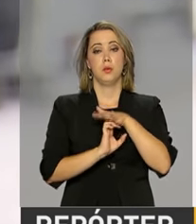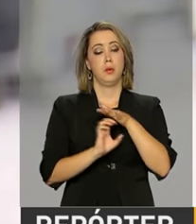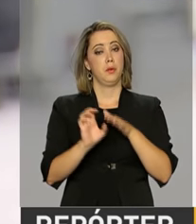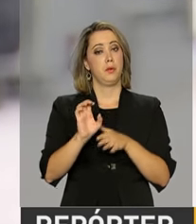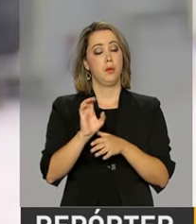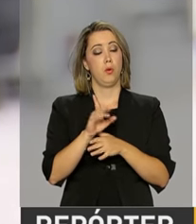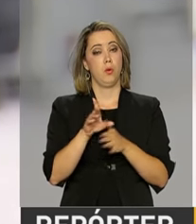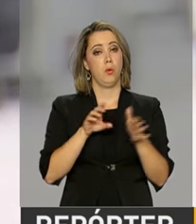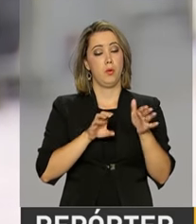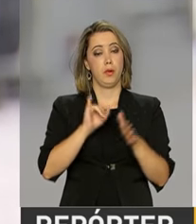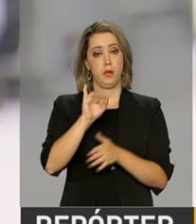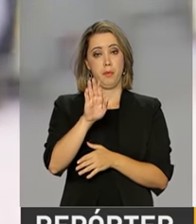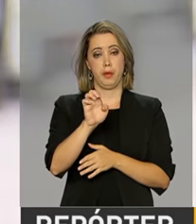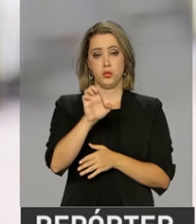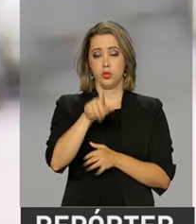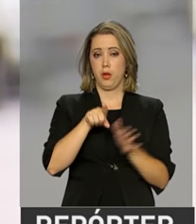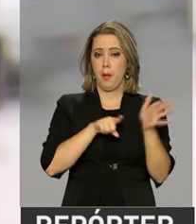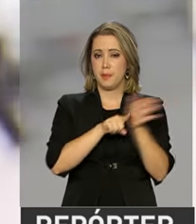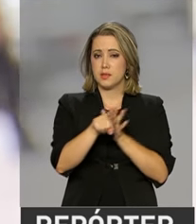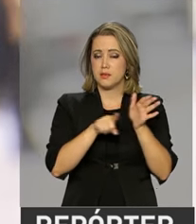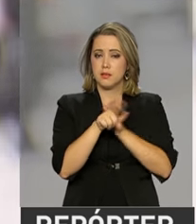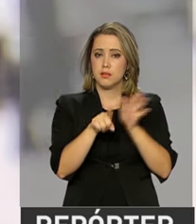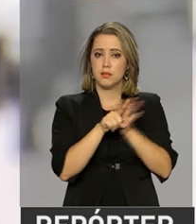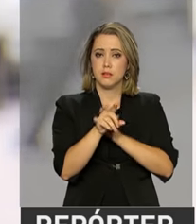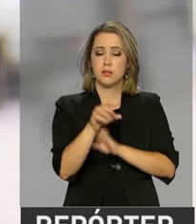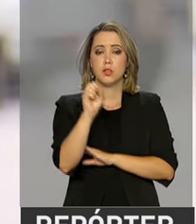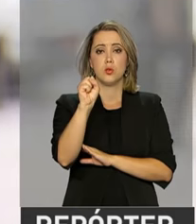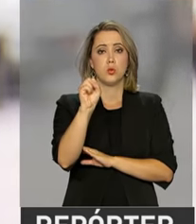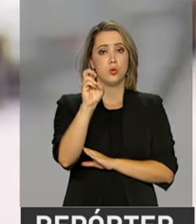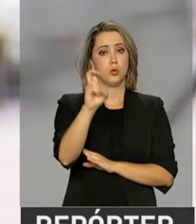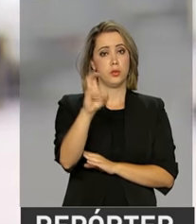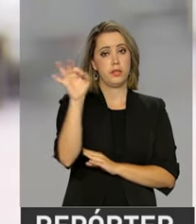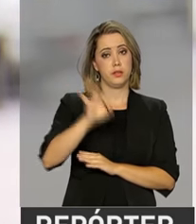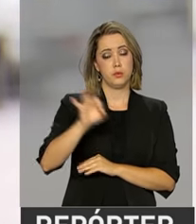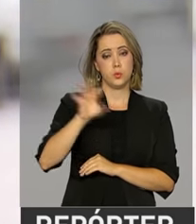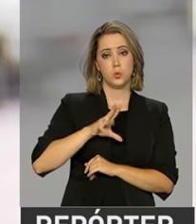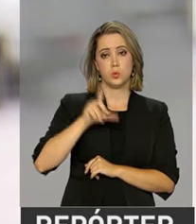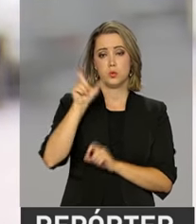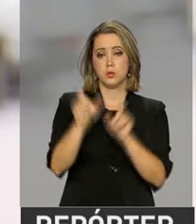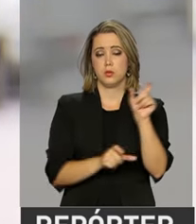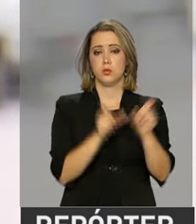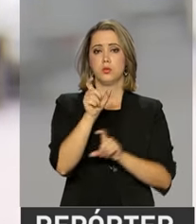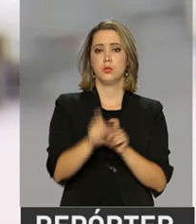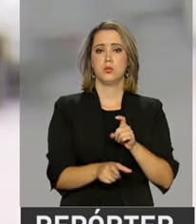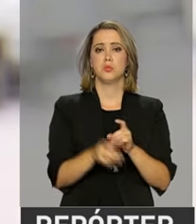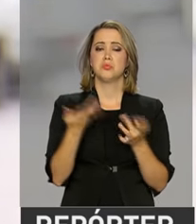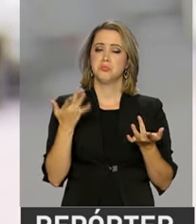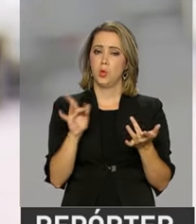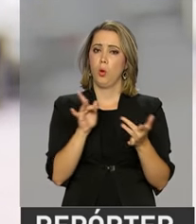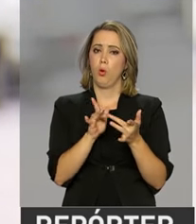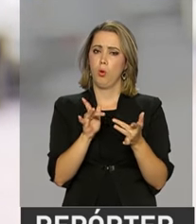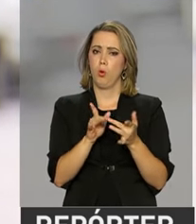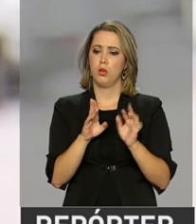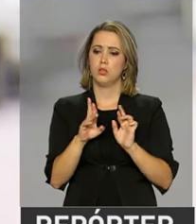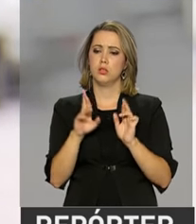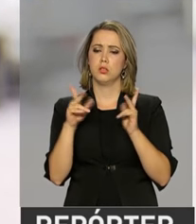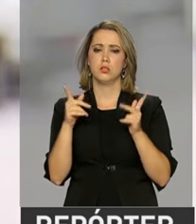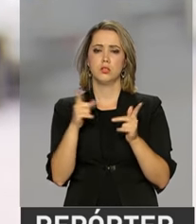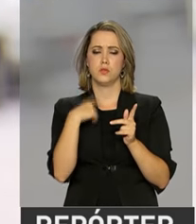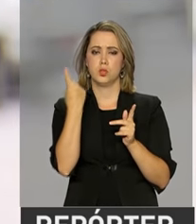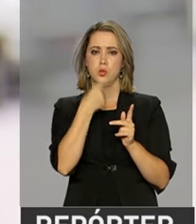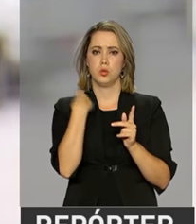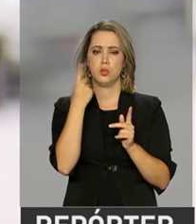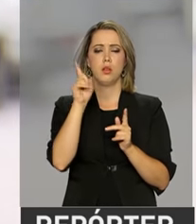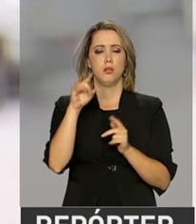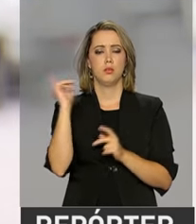trabalhadores mostra que a maioria, ou seja, 85% dos entrevistados, consideram que a flexibilidade de horário é um